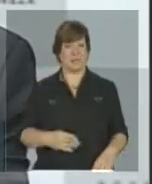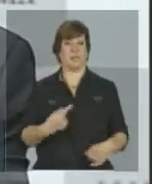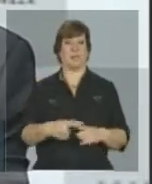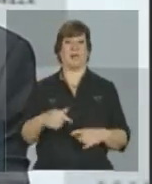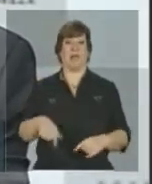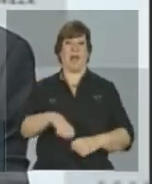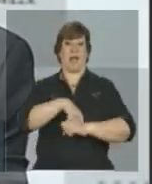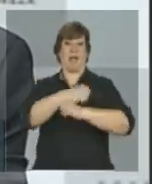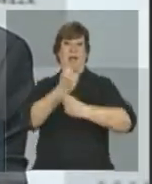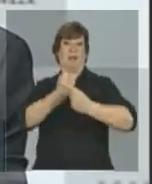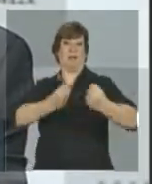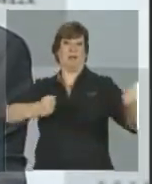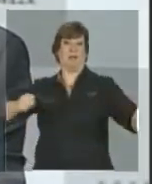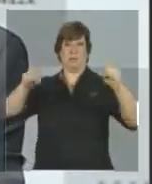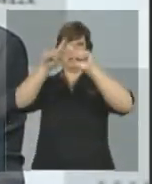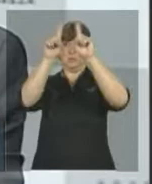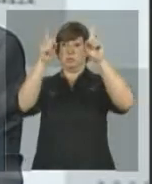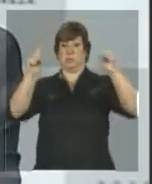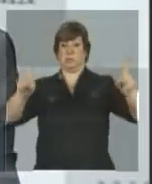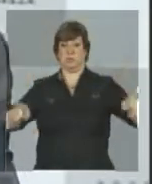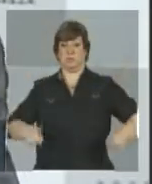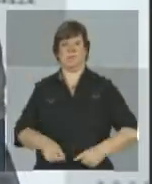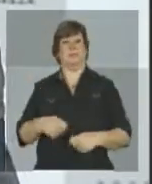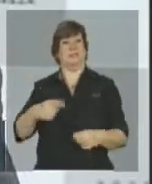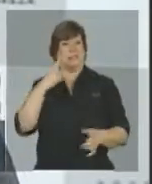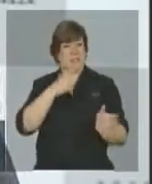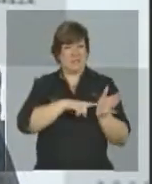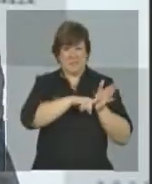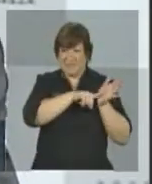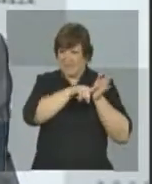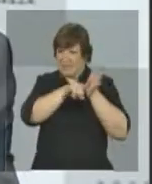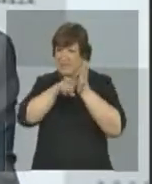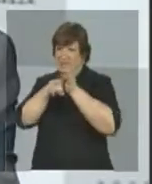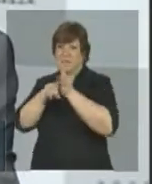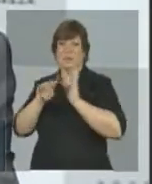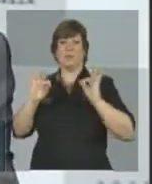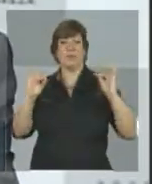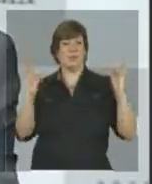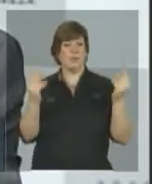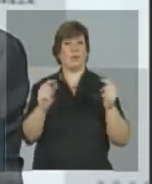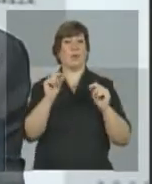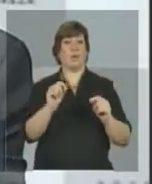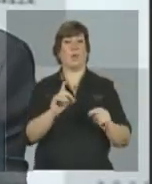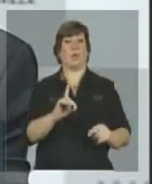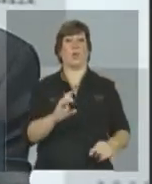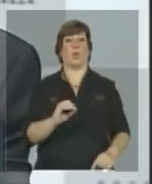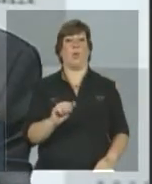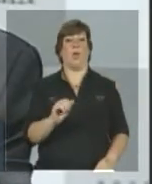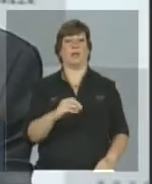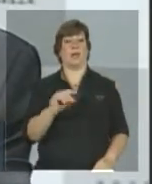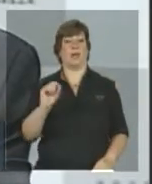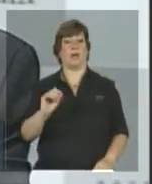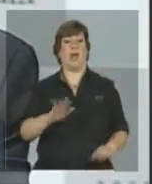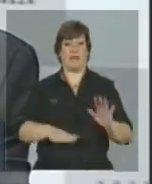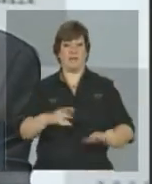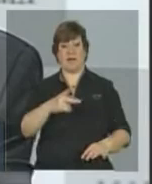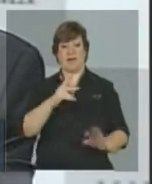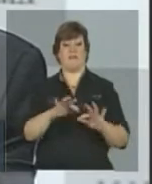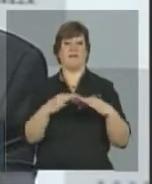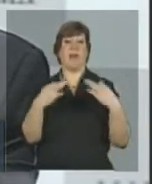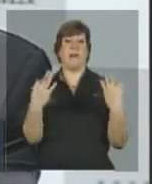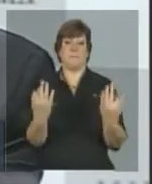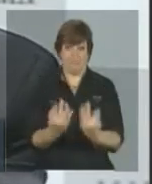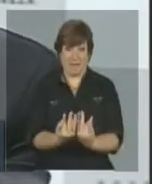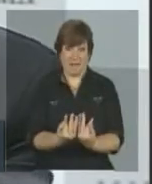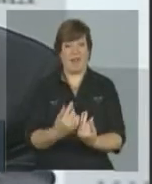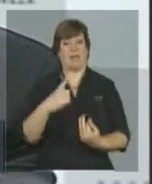país. E é preciso que a gente tenha a rastreabilidade de todos os órgãos, desde o processo de doação, que a família solidariamente doa,